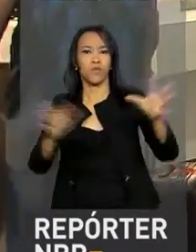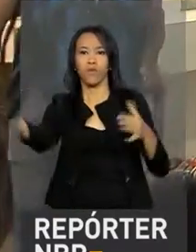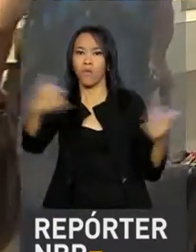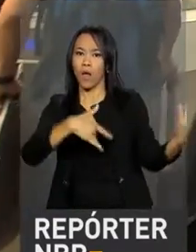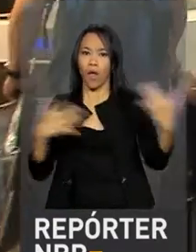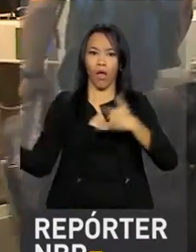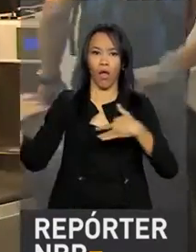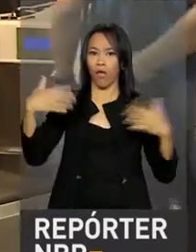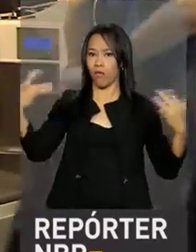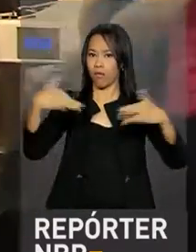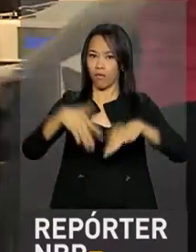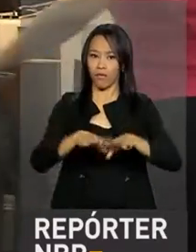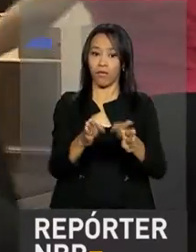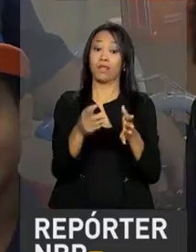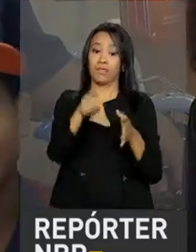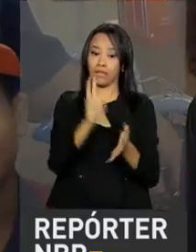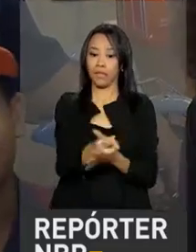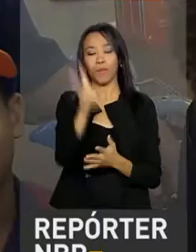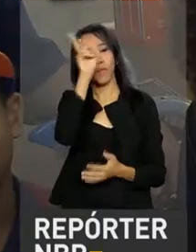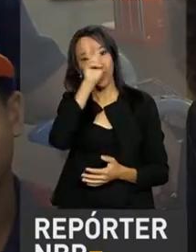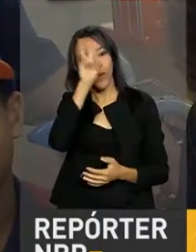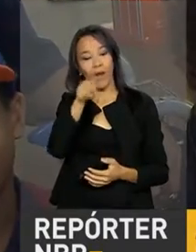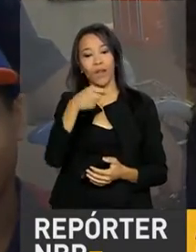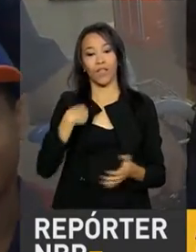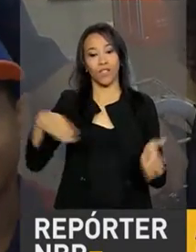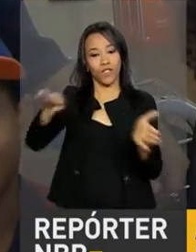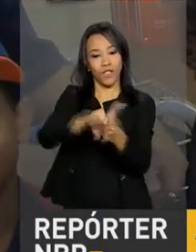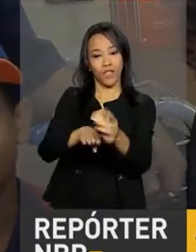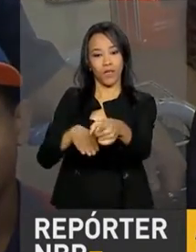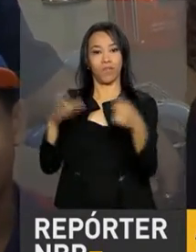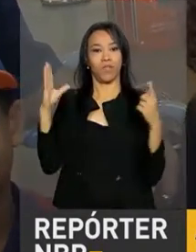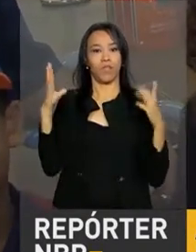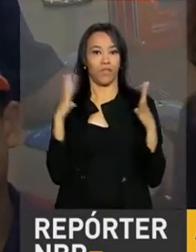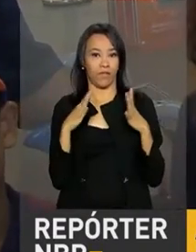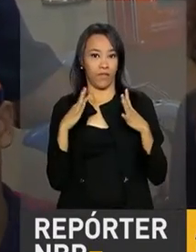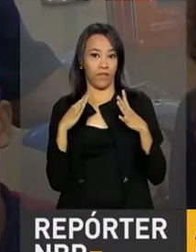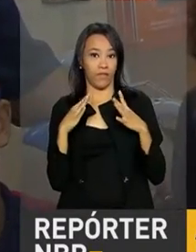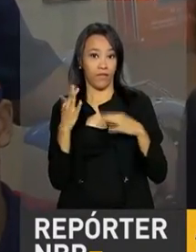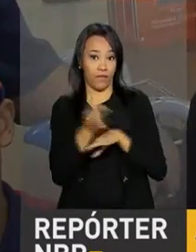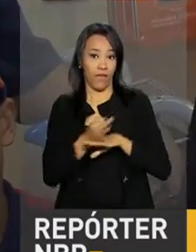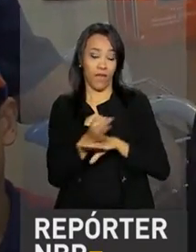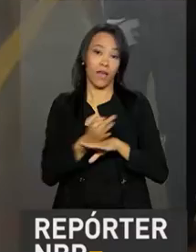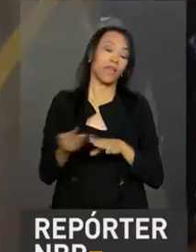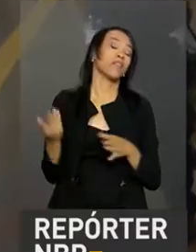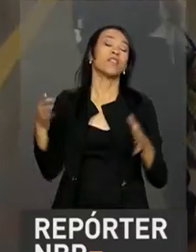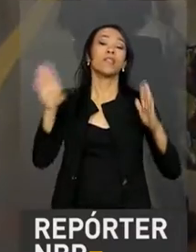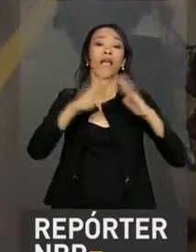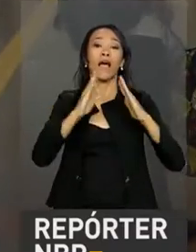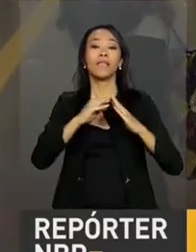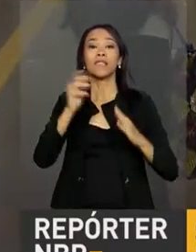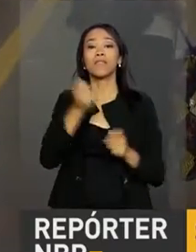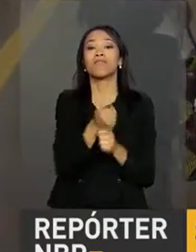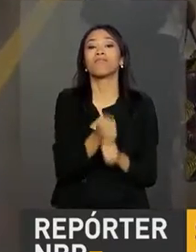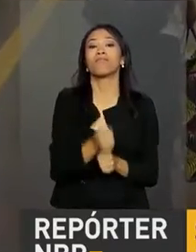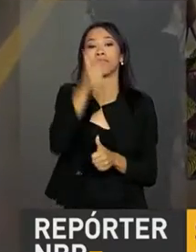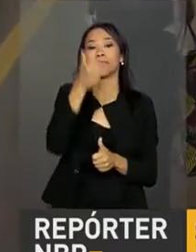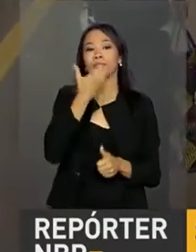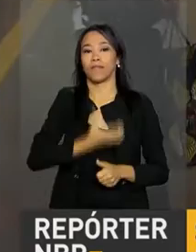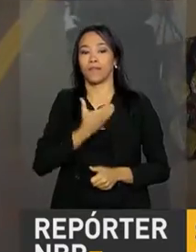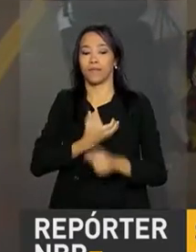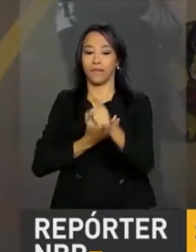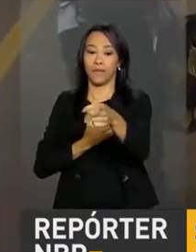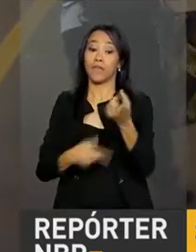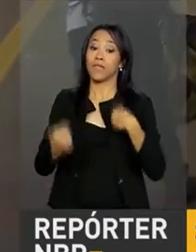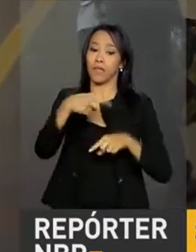uma delas com uma história na bagagem nós acabamos chegar de férias a gente voltando pra casa pra passar natal e no treino para salvador passar o